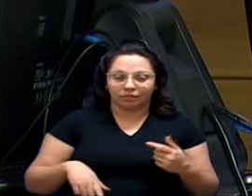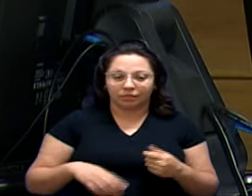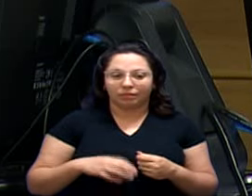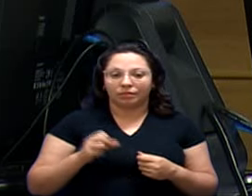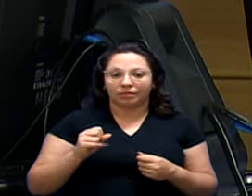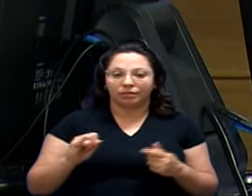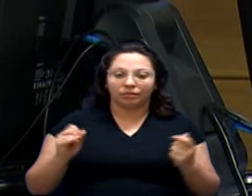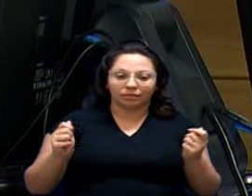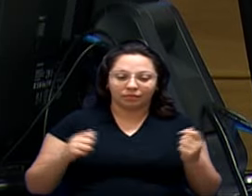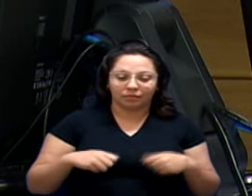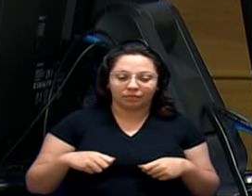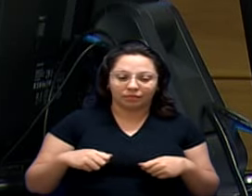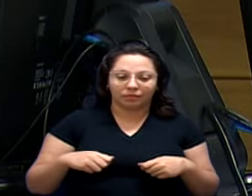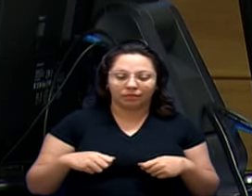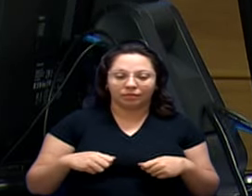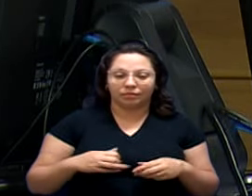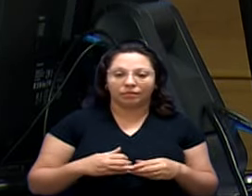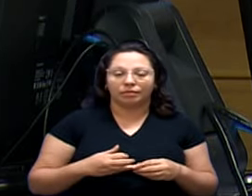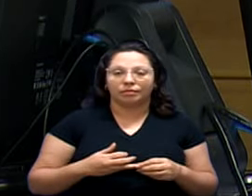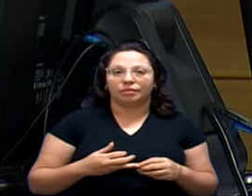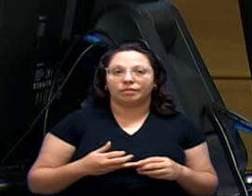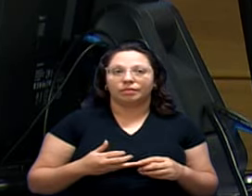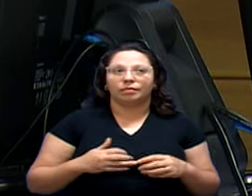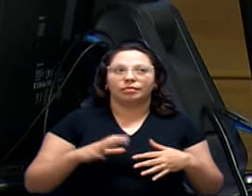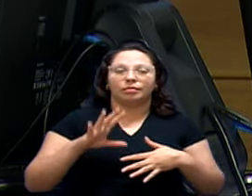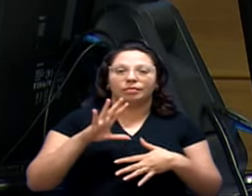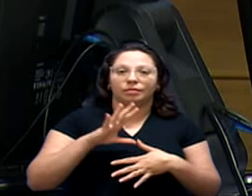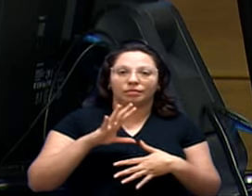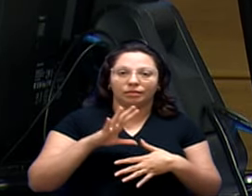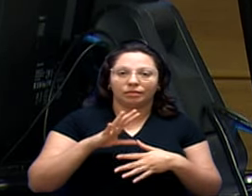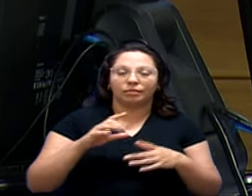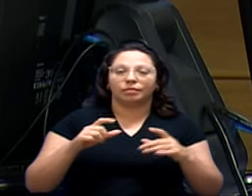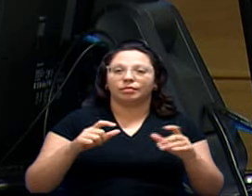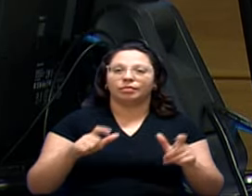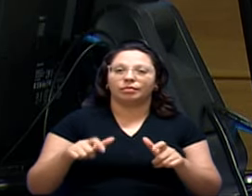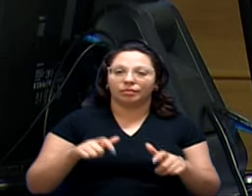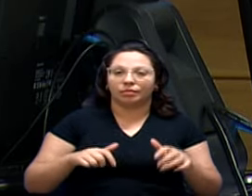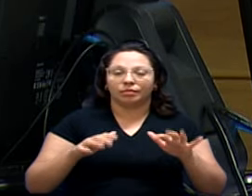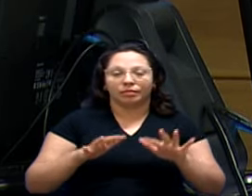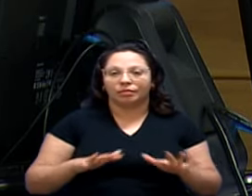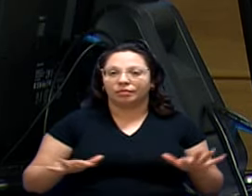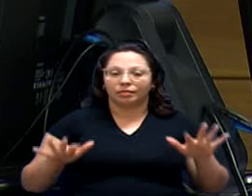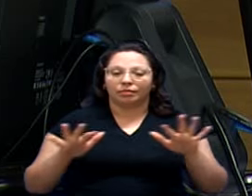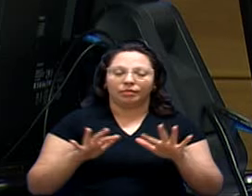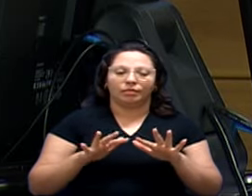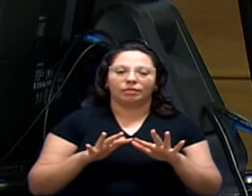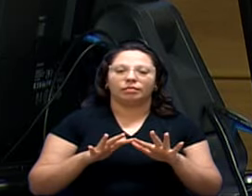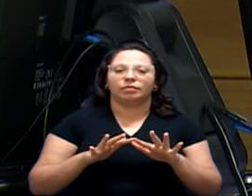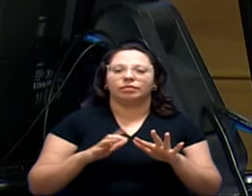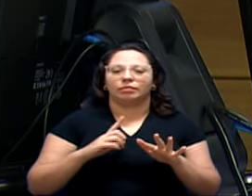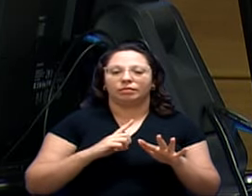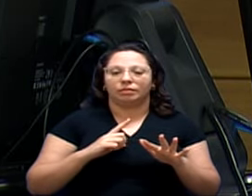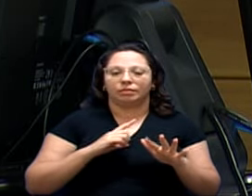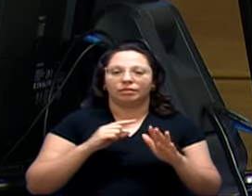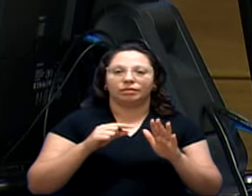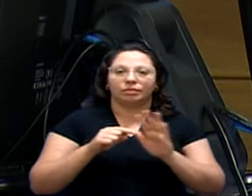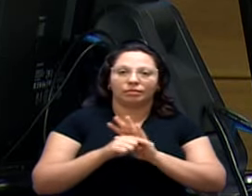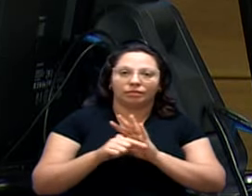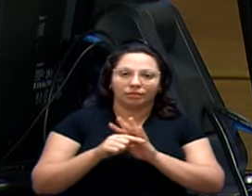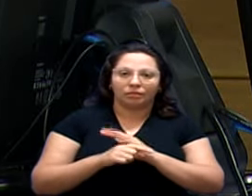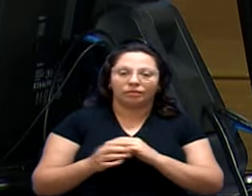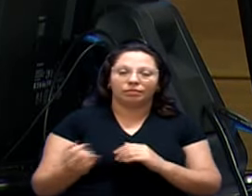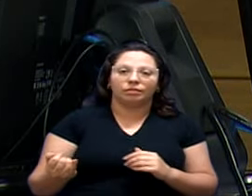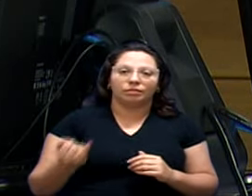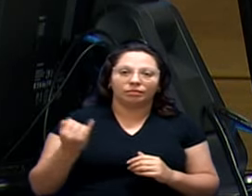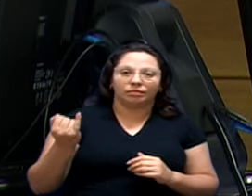poderia aparecer nesse principalmente no mapa de macrozoneamento algumas questões que são importantes por exemplo nos